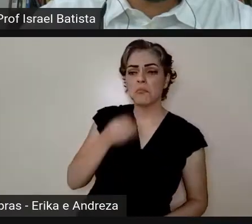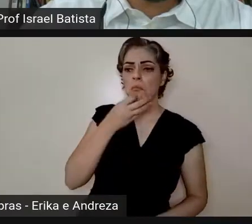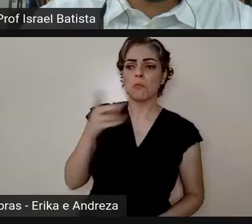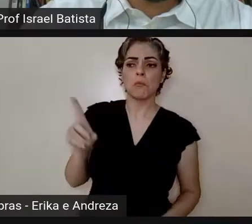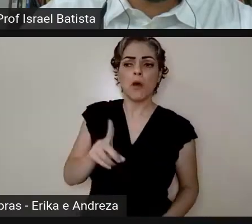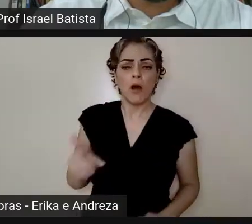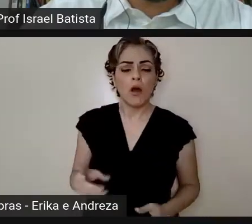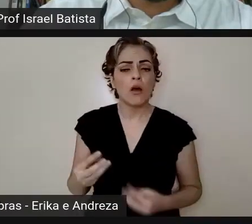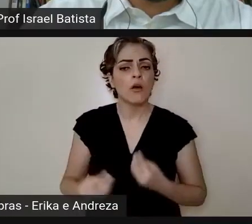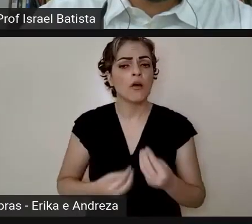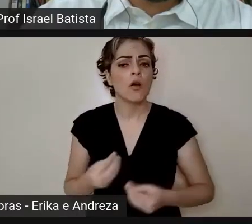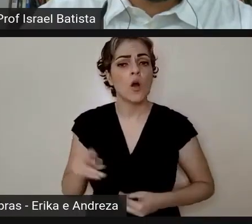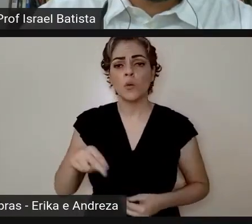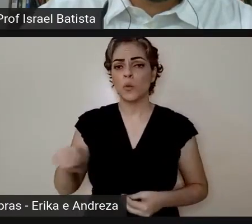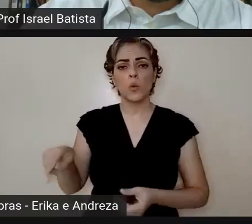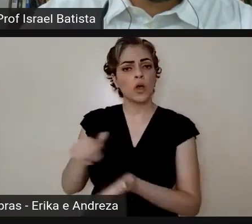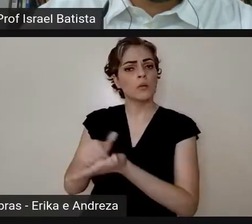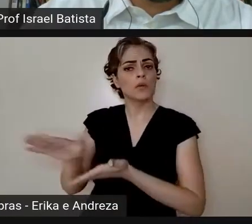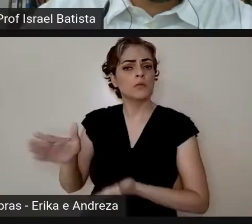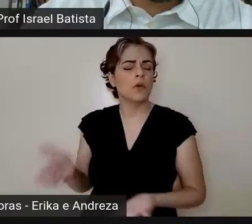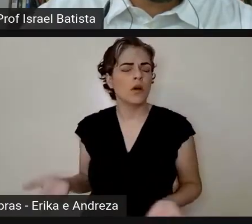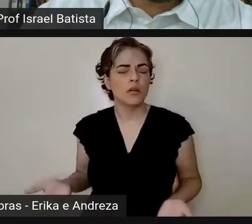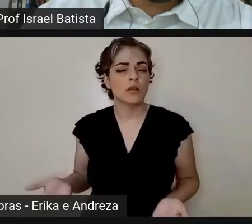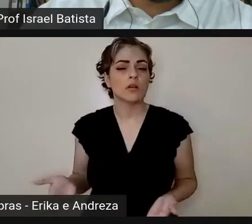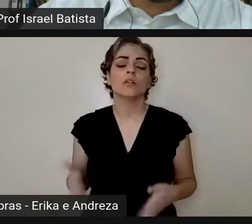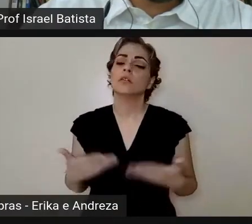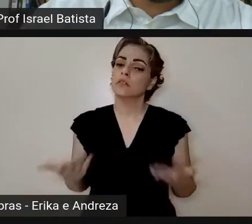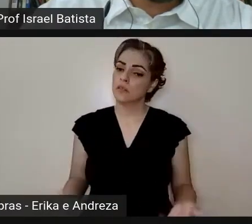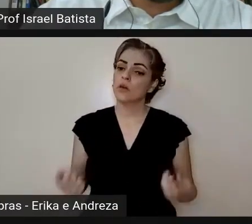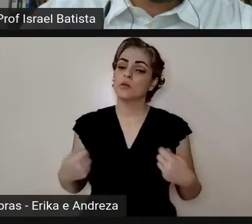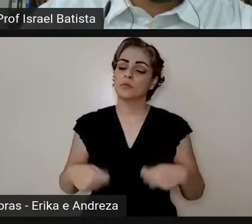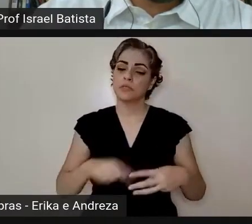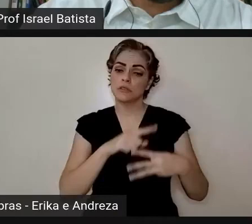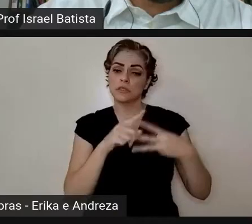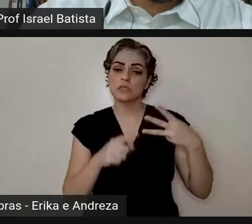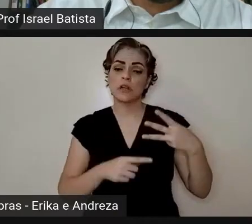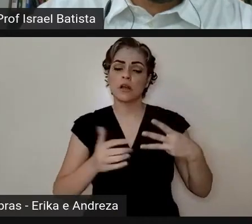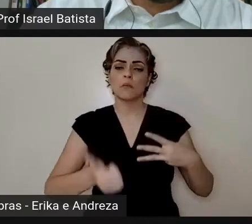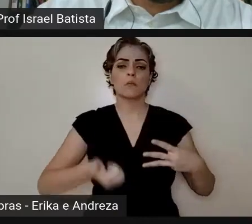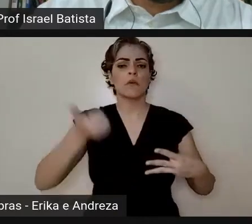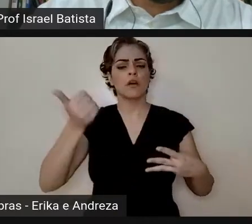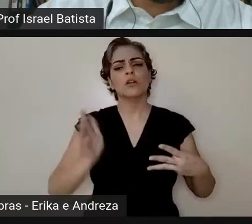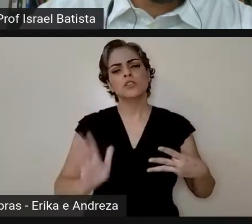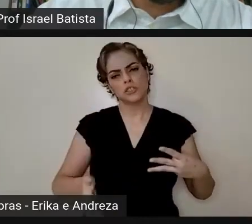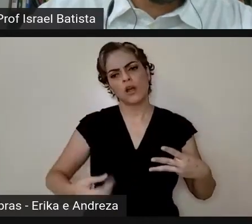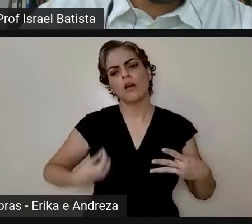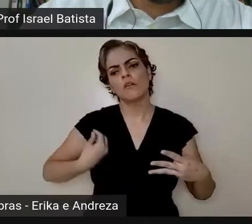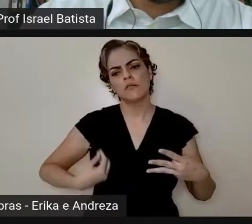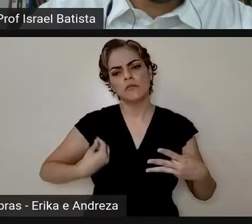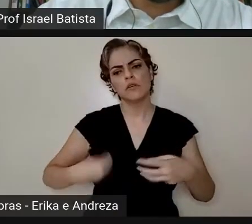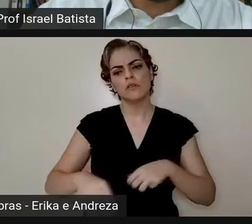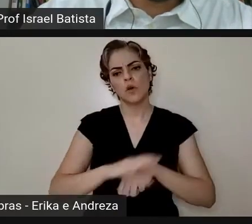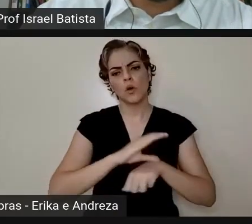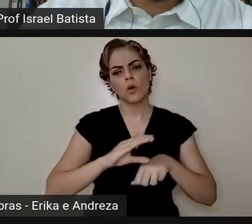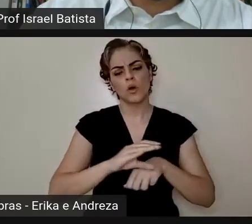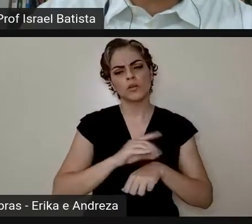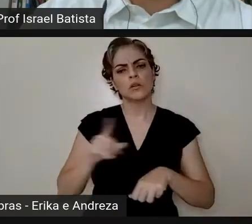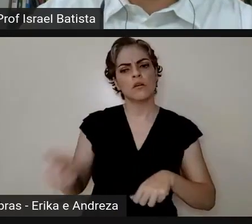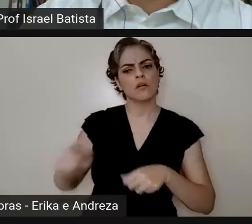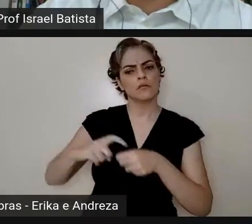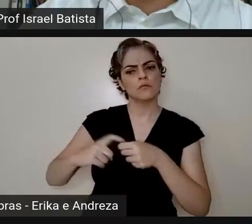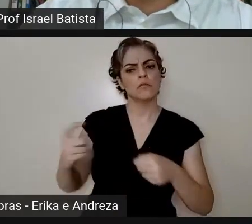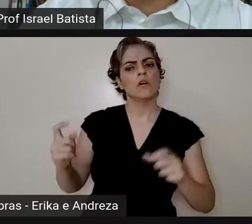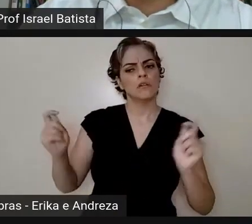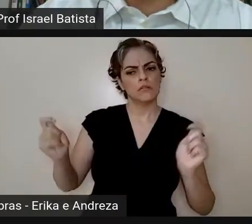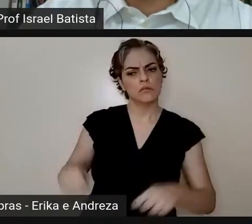são desligados. Então, primeiro a gente tem que aprimorar, sim, essas 3 condições já previstas de perda do cargo dentro